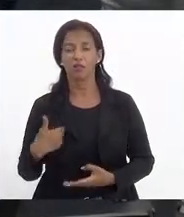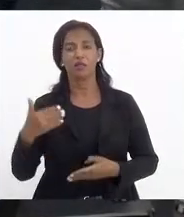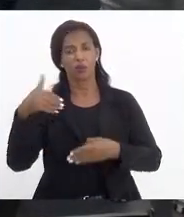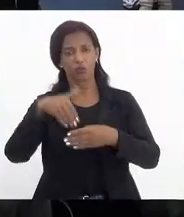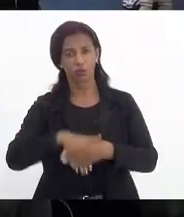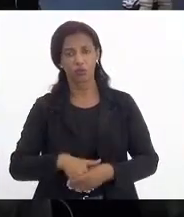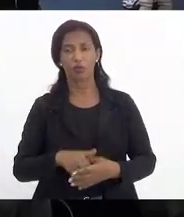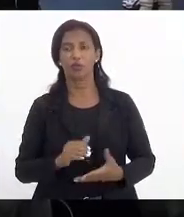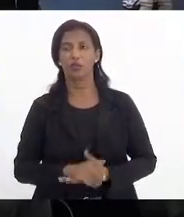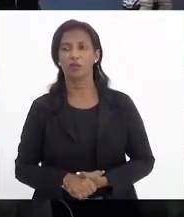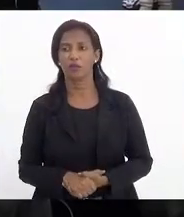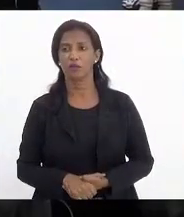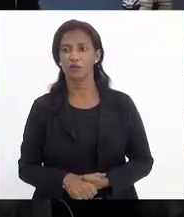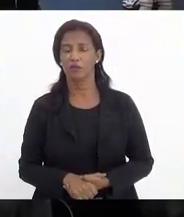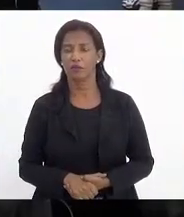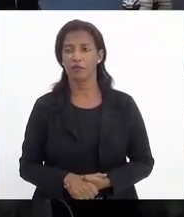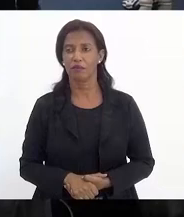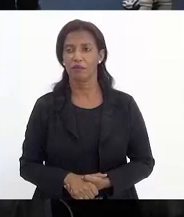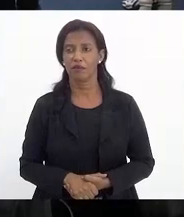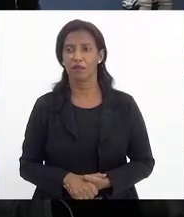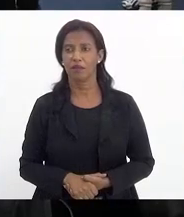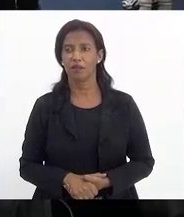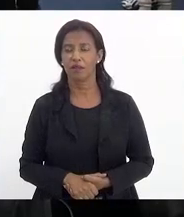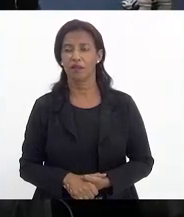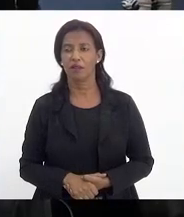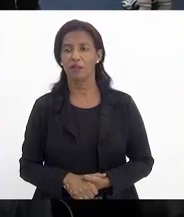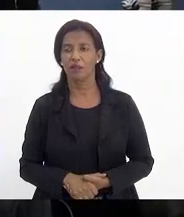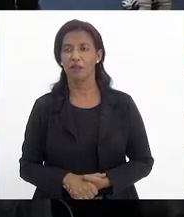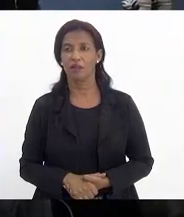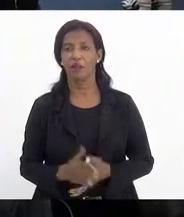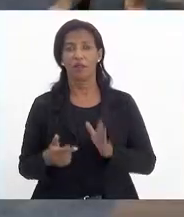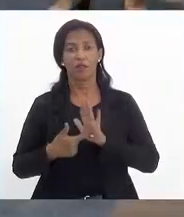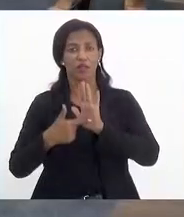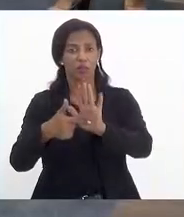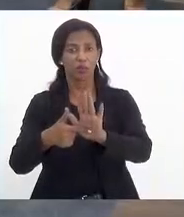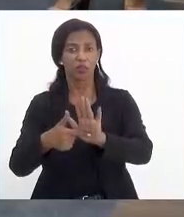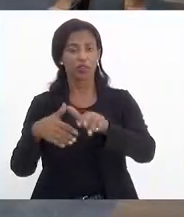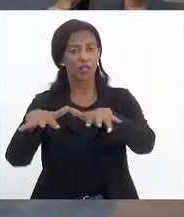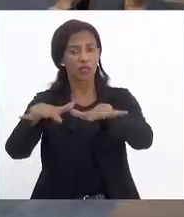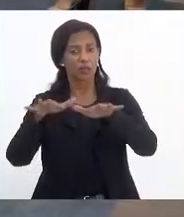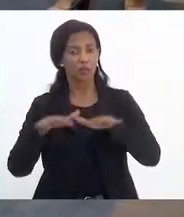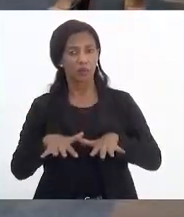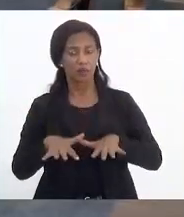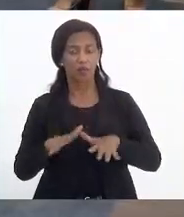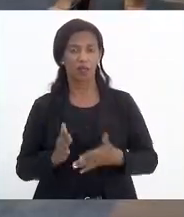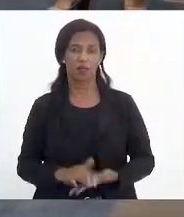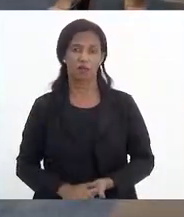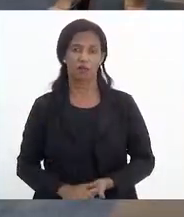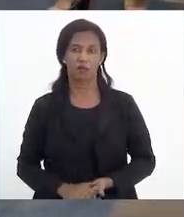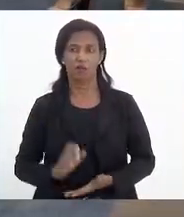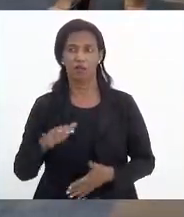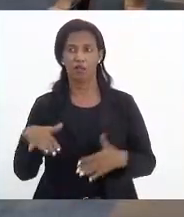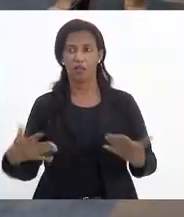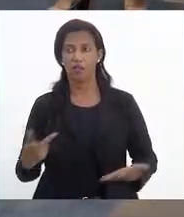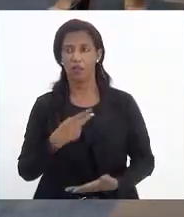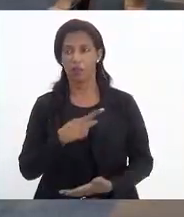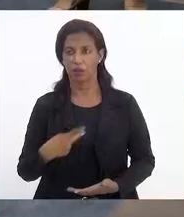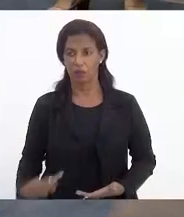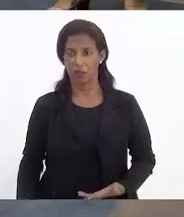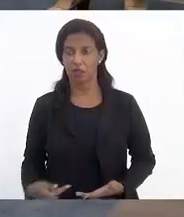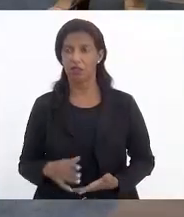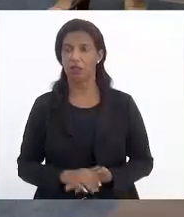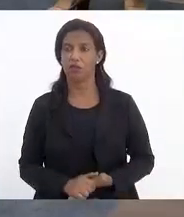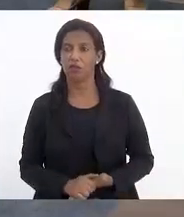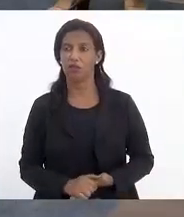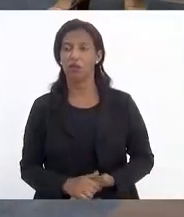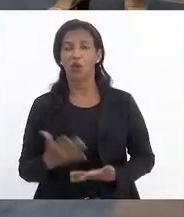votando. Só não vejo necessidade, as emendas serão apresentadas em plenário. Senhor presidente, é o que eu, quando nós fazemos acordo,